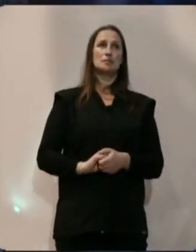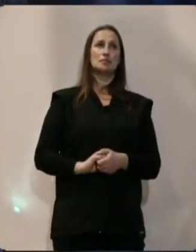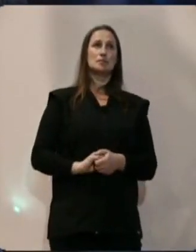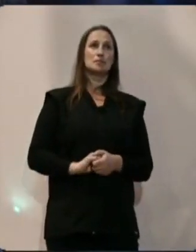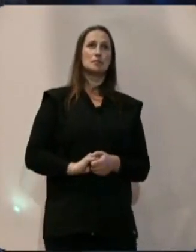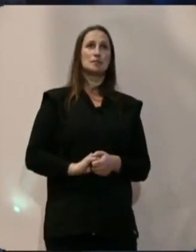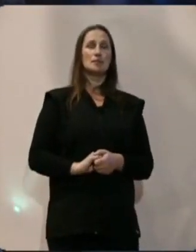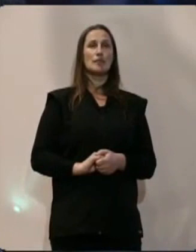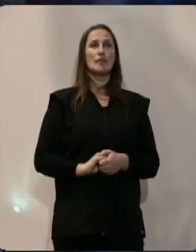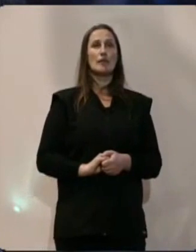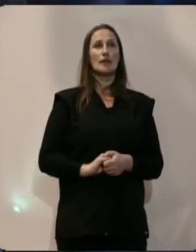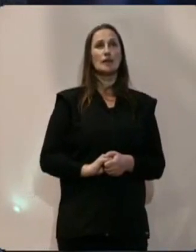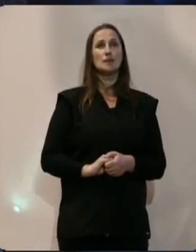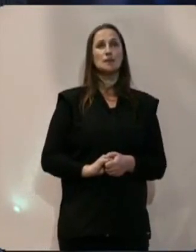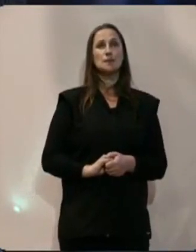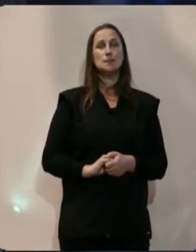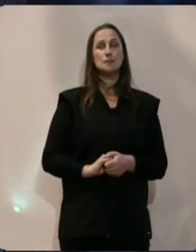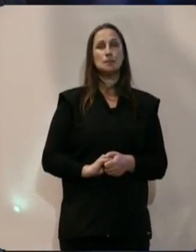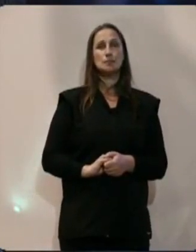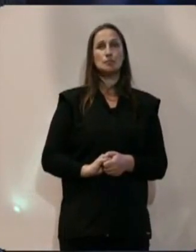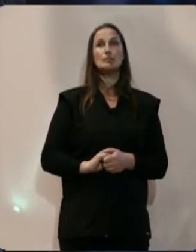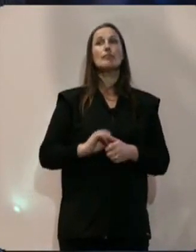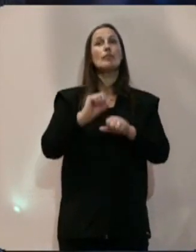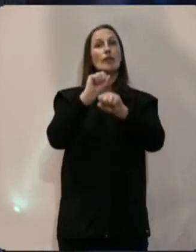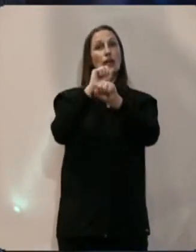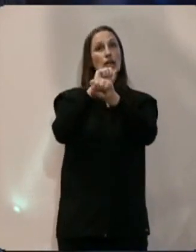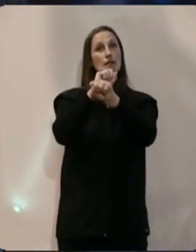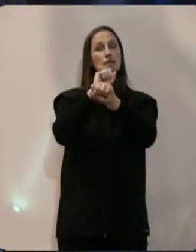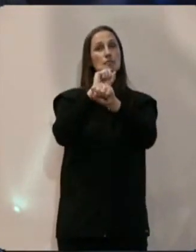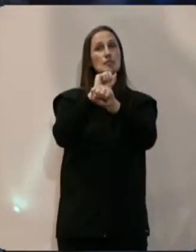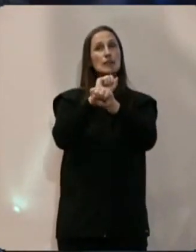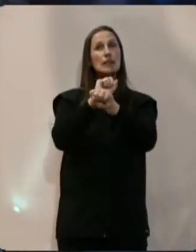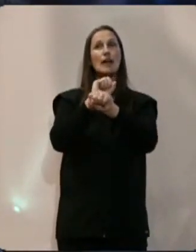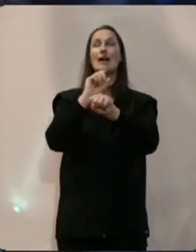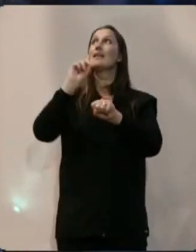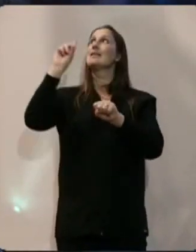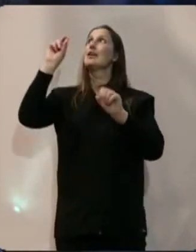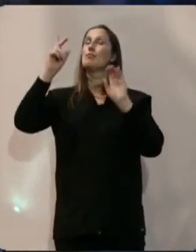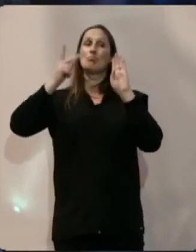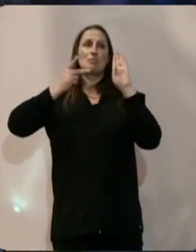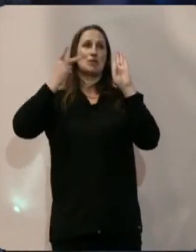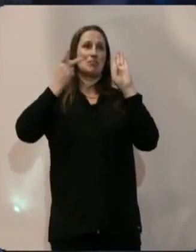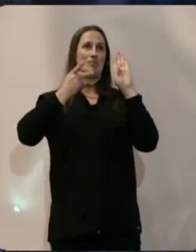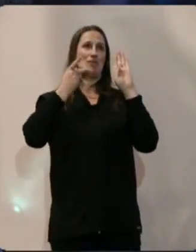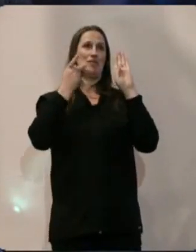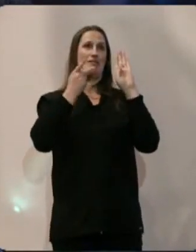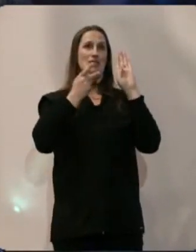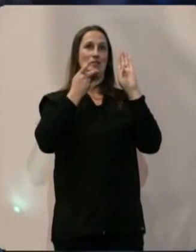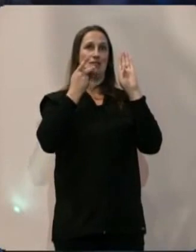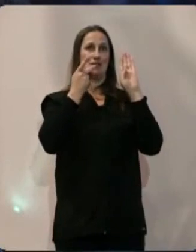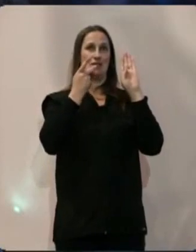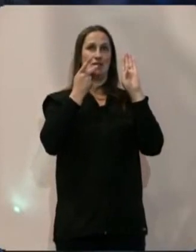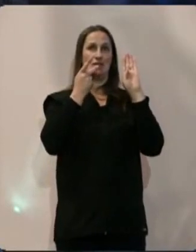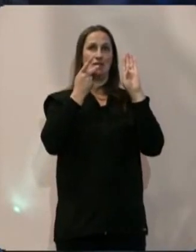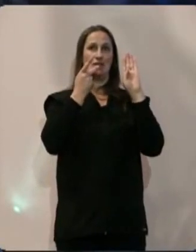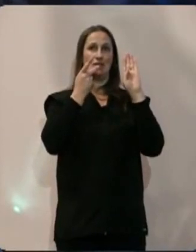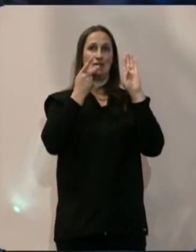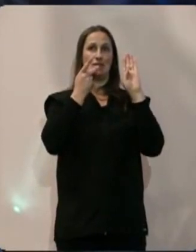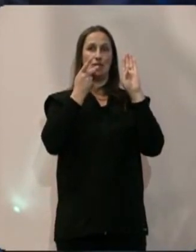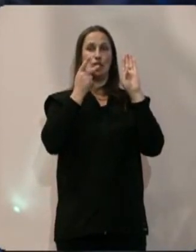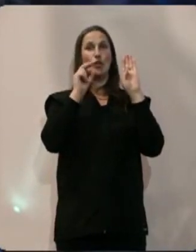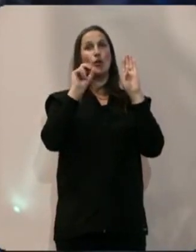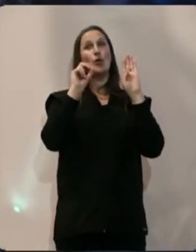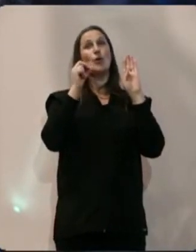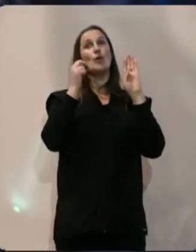Não é o tempo. Pode esperar que a minha promessa está de pé. Ou então as janelas já se